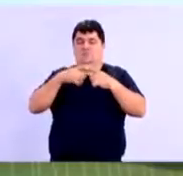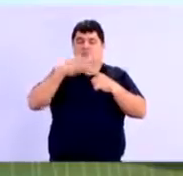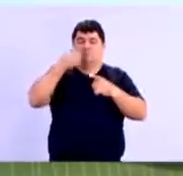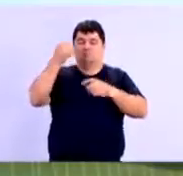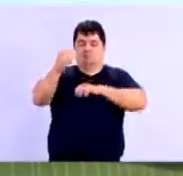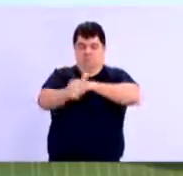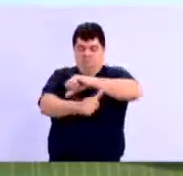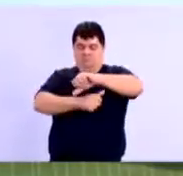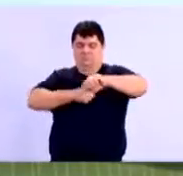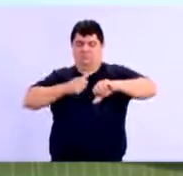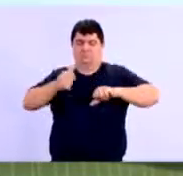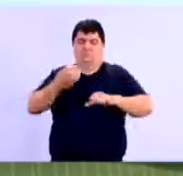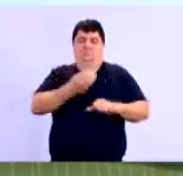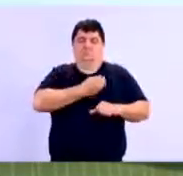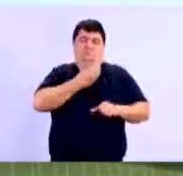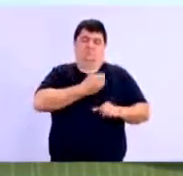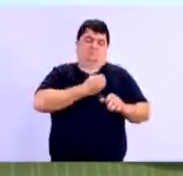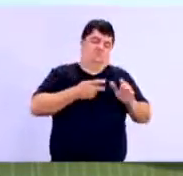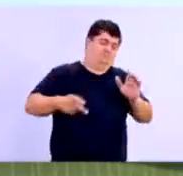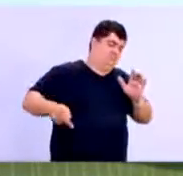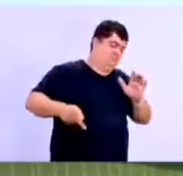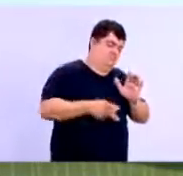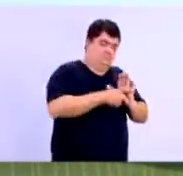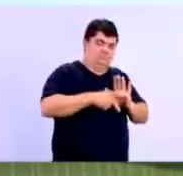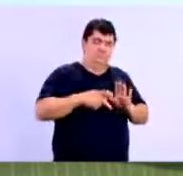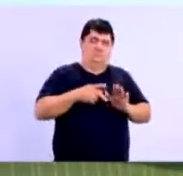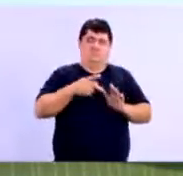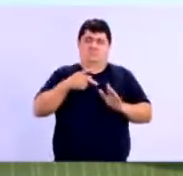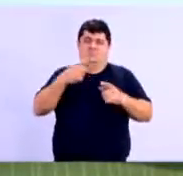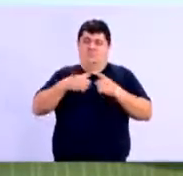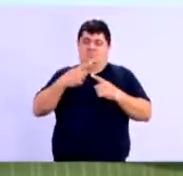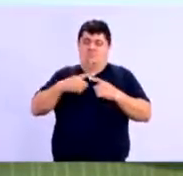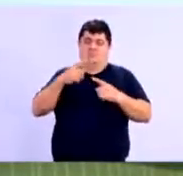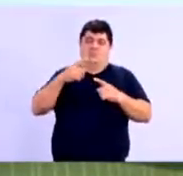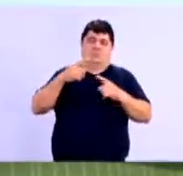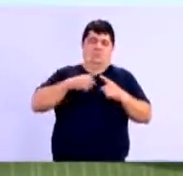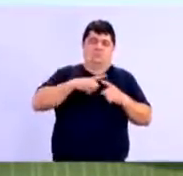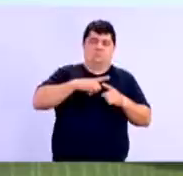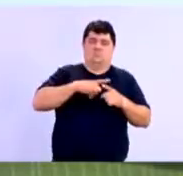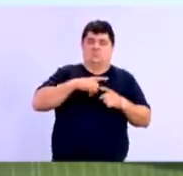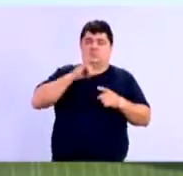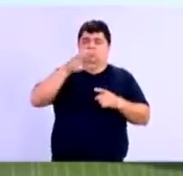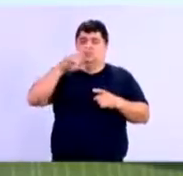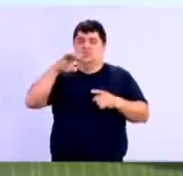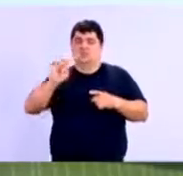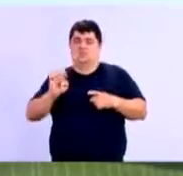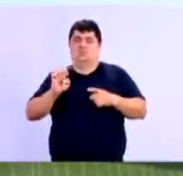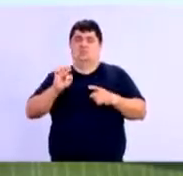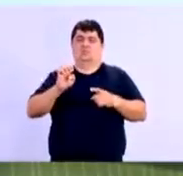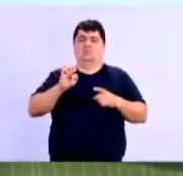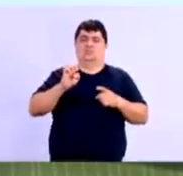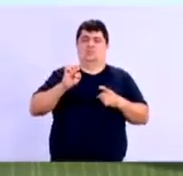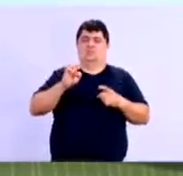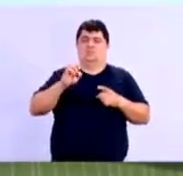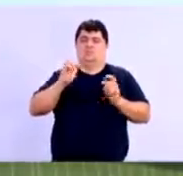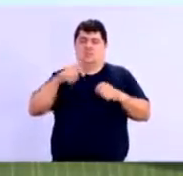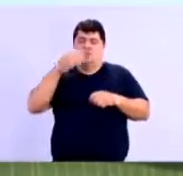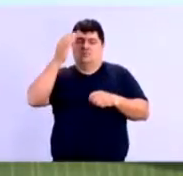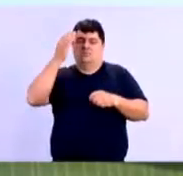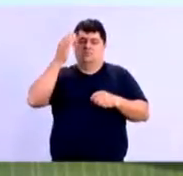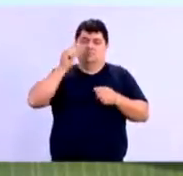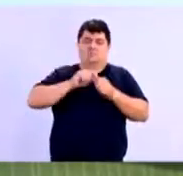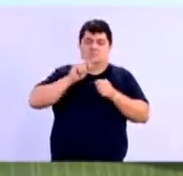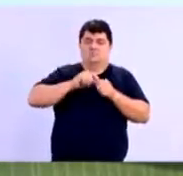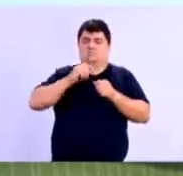fique melhor, que tenha melhor resultado financeiro, que tenha melhor renda, que tenha índices que te faça cumprir com as